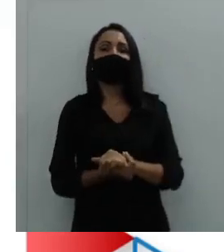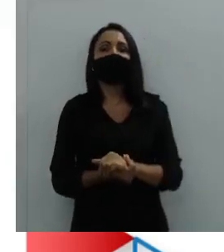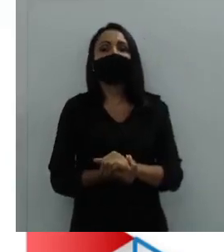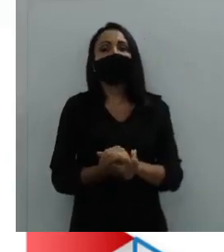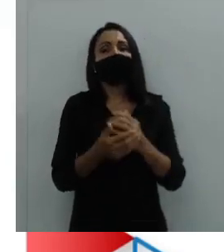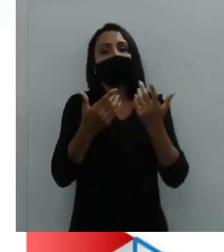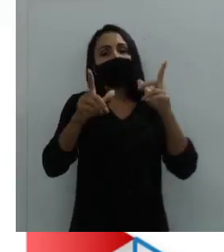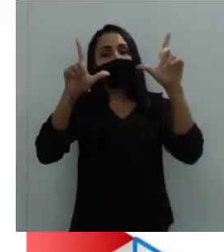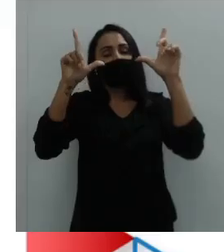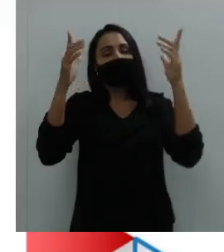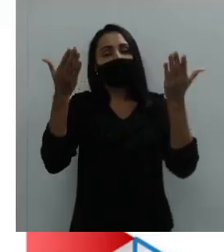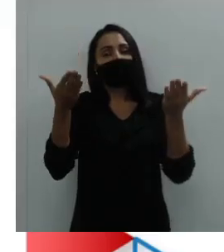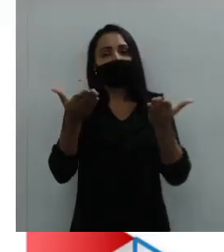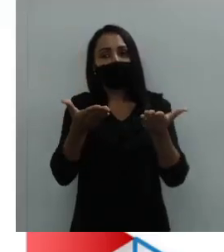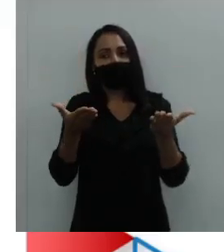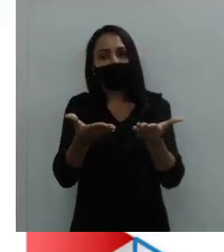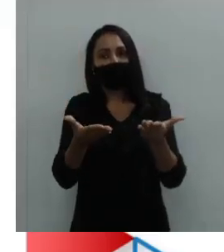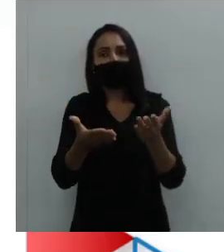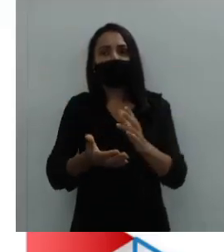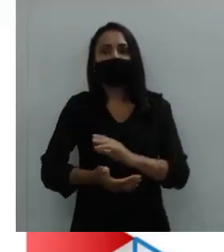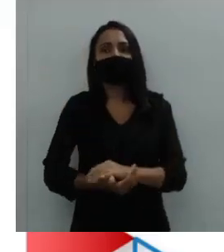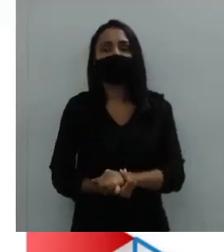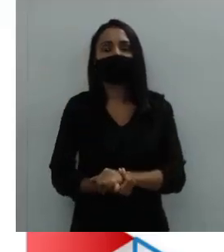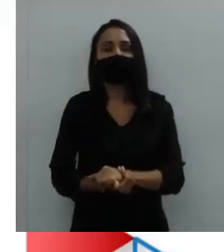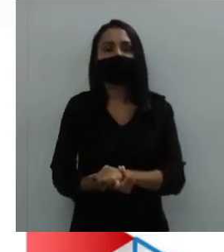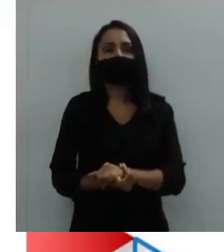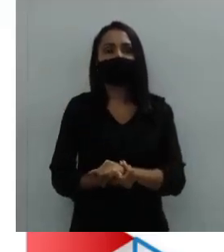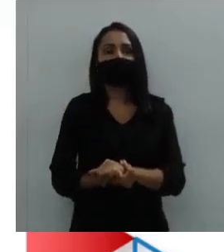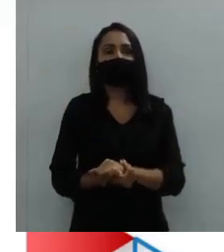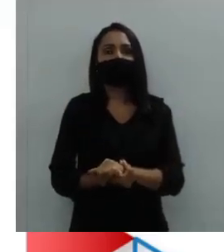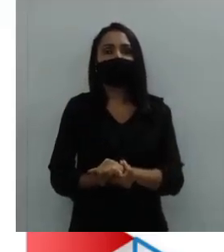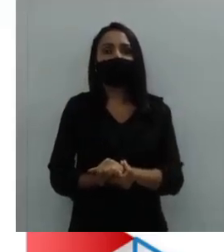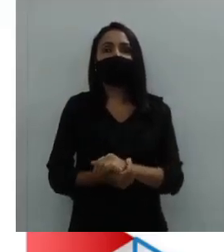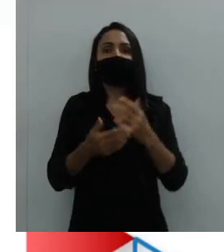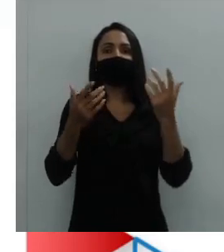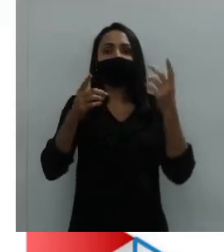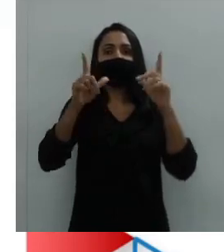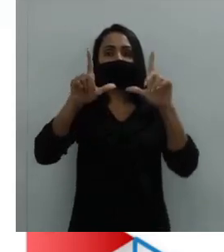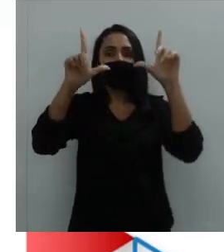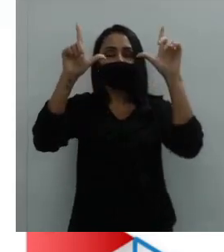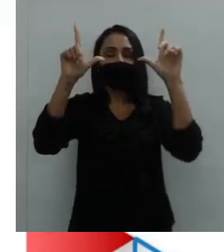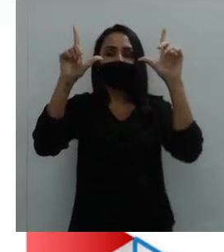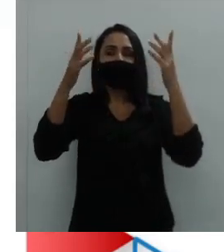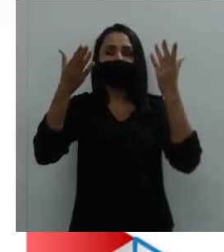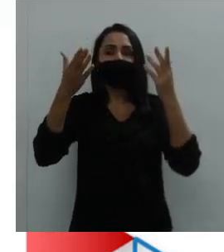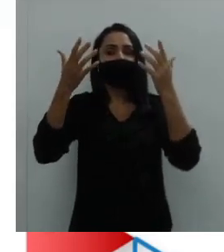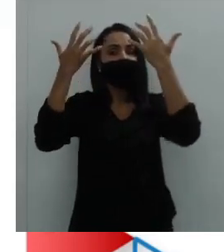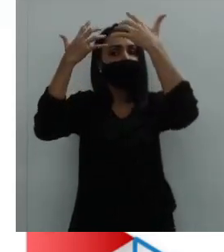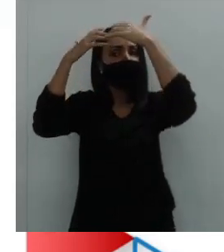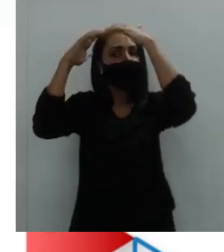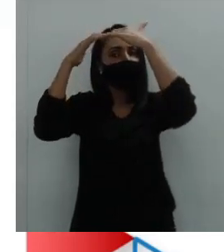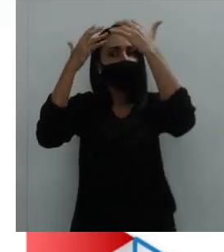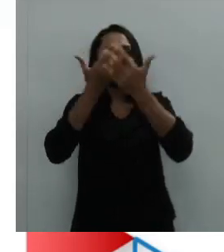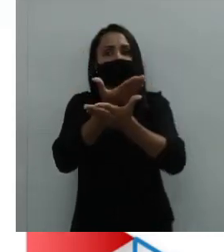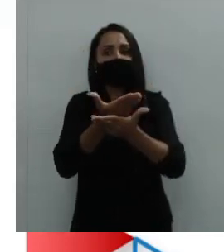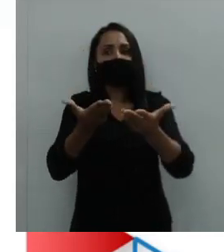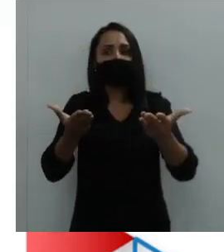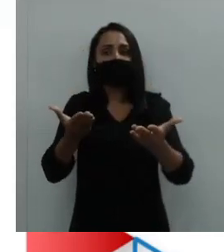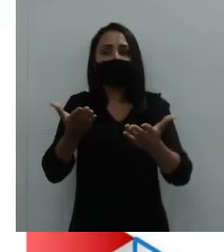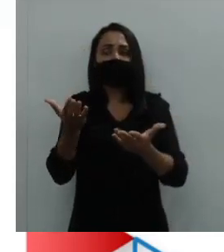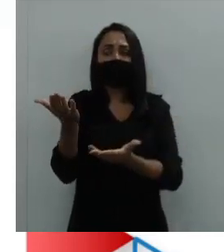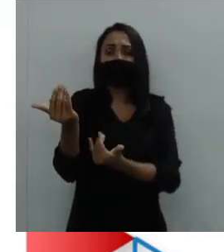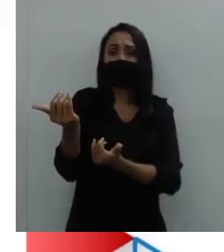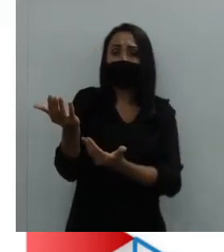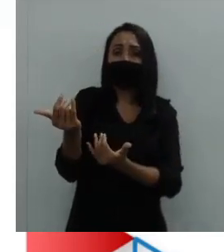Na tela, ainda trago para vocês, olha aí esta imagem para uma reflexão. Veja aí o jovem,